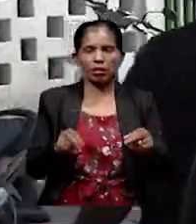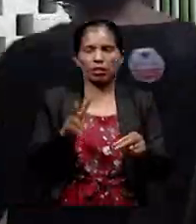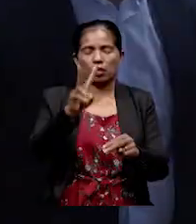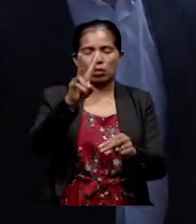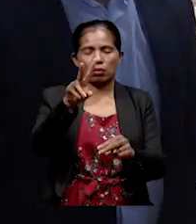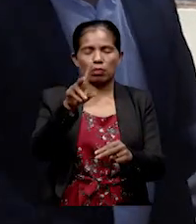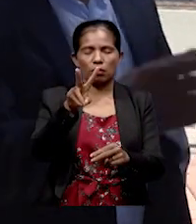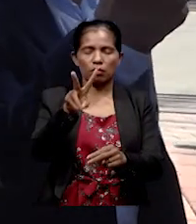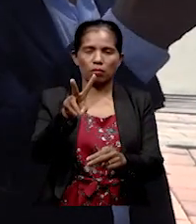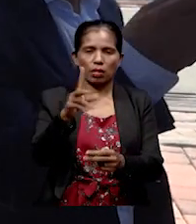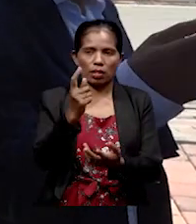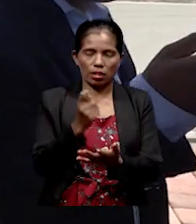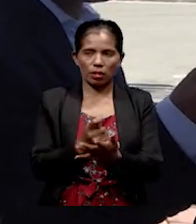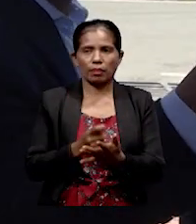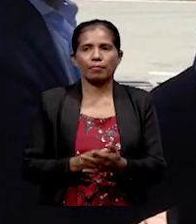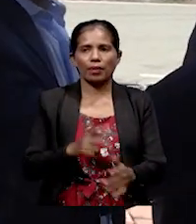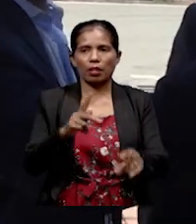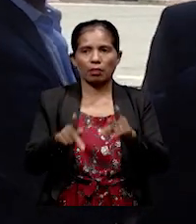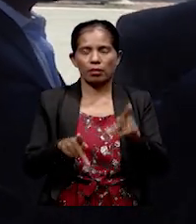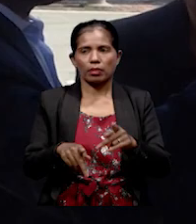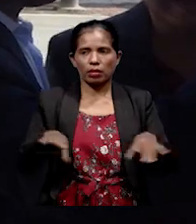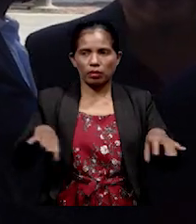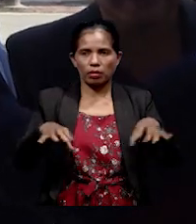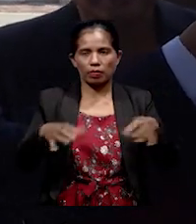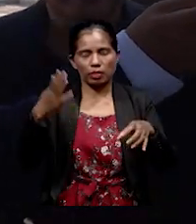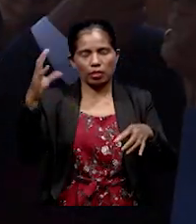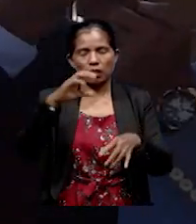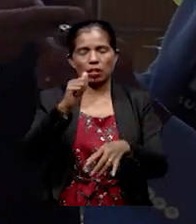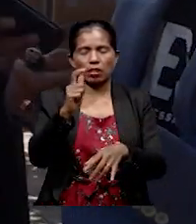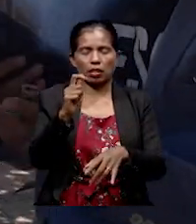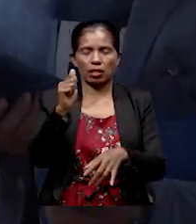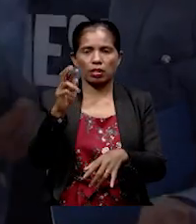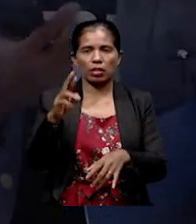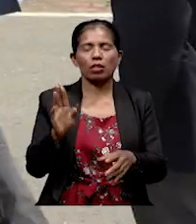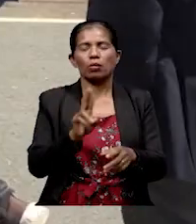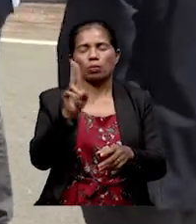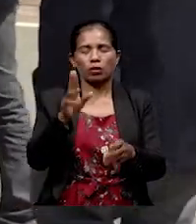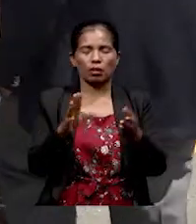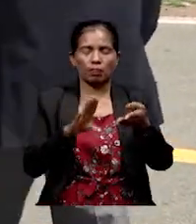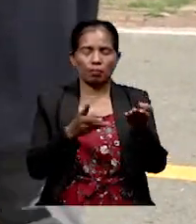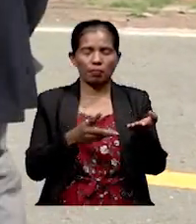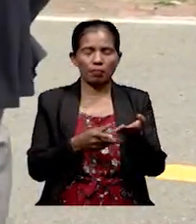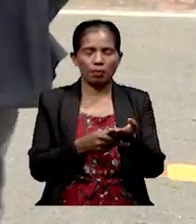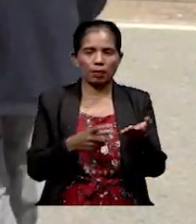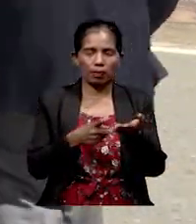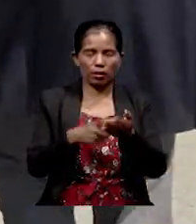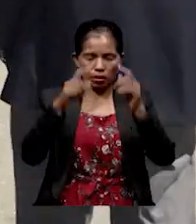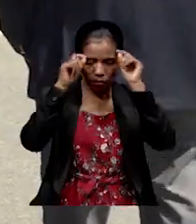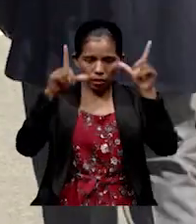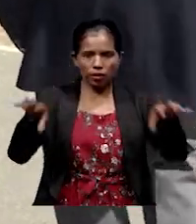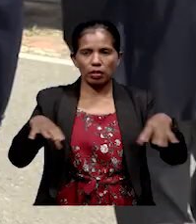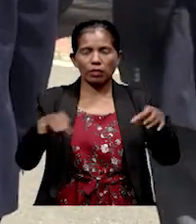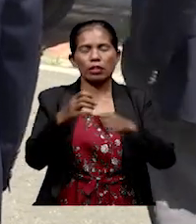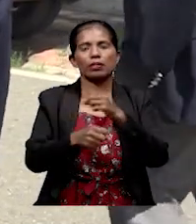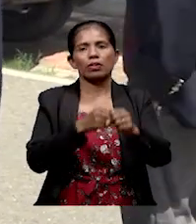pessoas. Se de dar um serviço maxi para serviço em Qatar no Dubai, se usa passaporte Timor-Leste, não duração serviço tinen